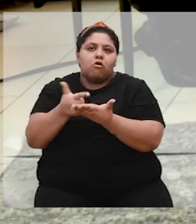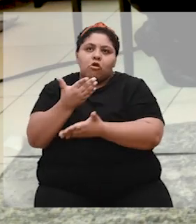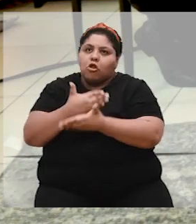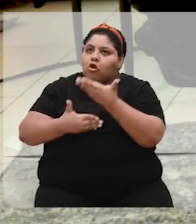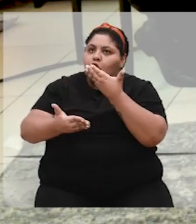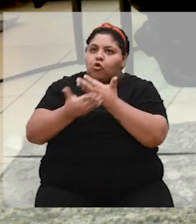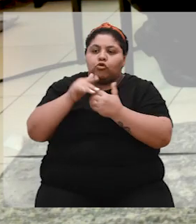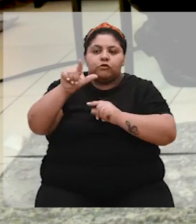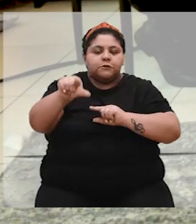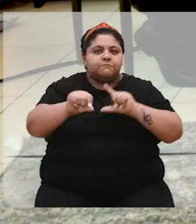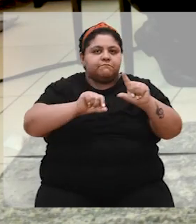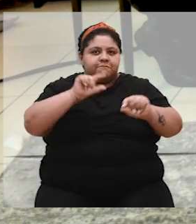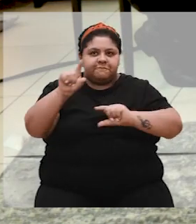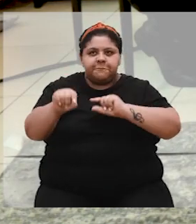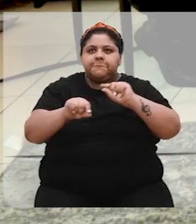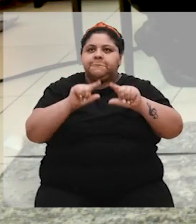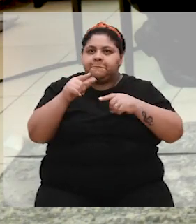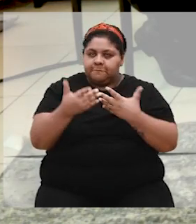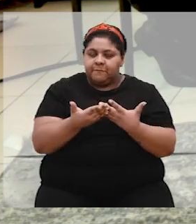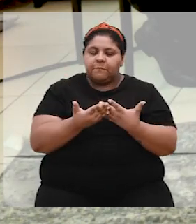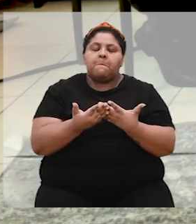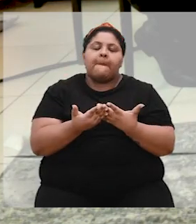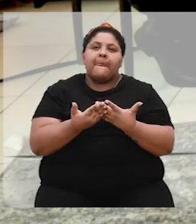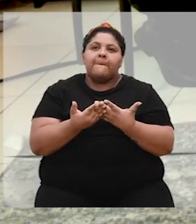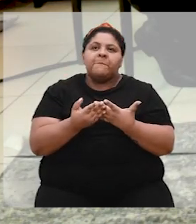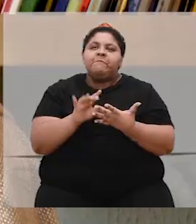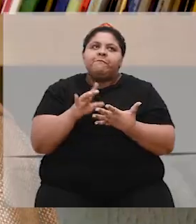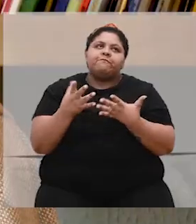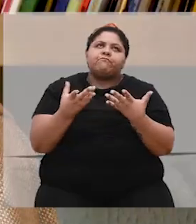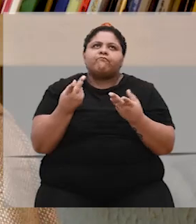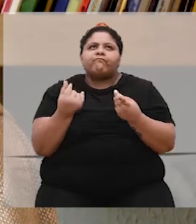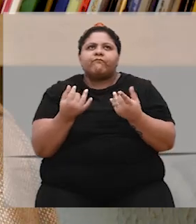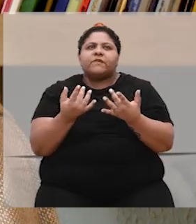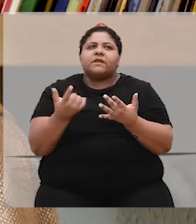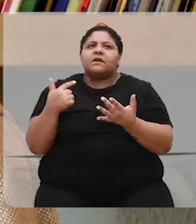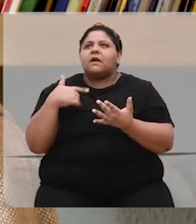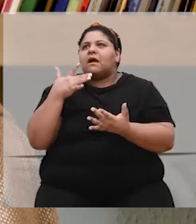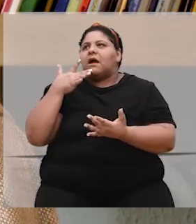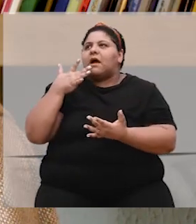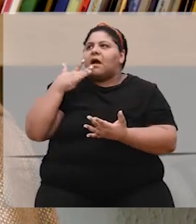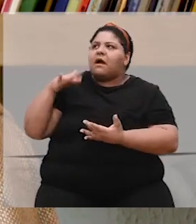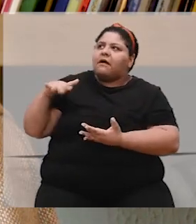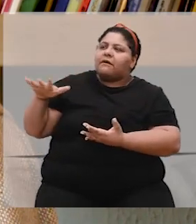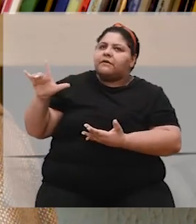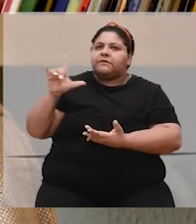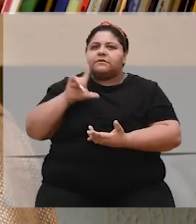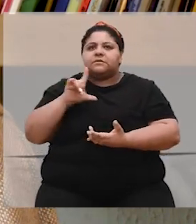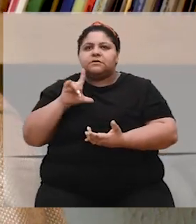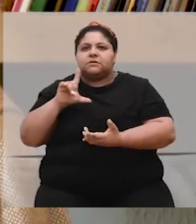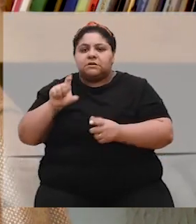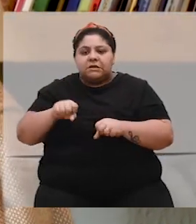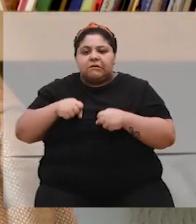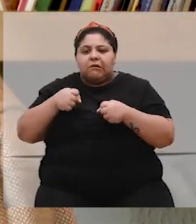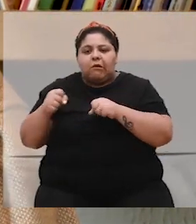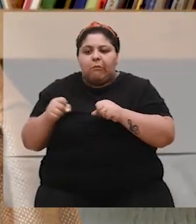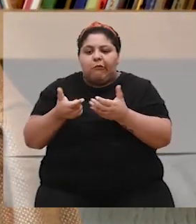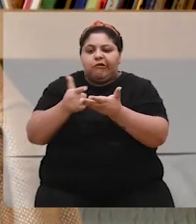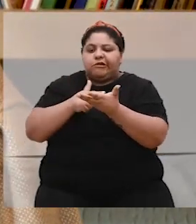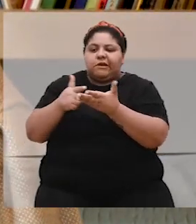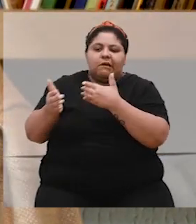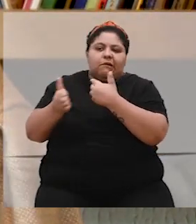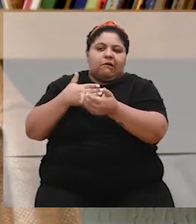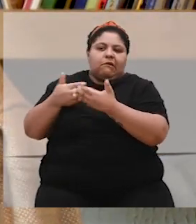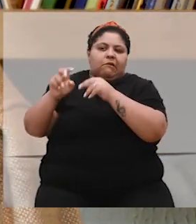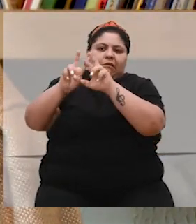livros, todos selecionados, né? Porque não é que a criança tem alguns que defendem, pode ler